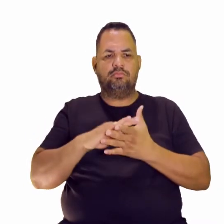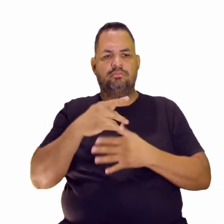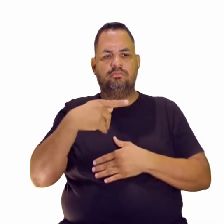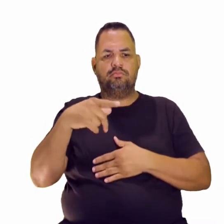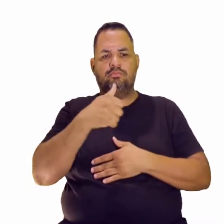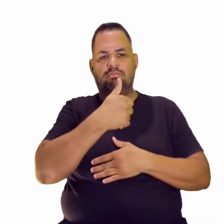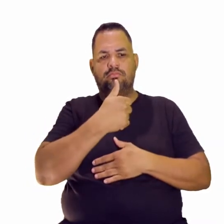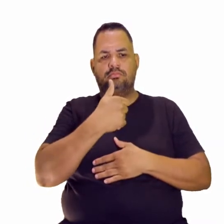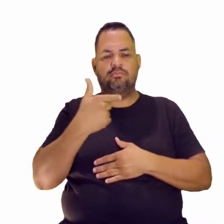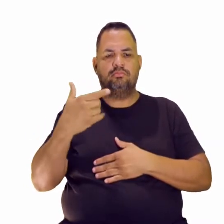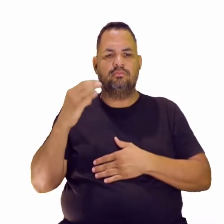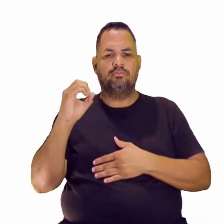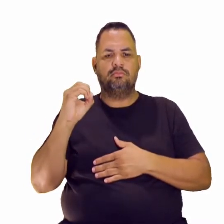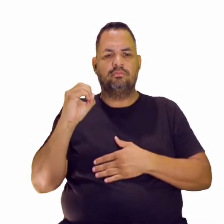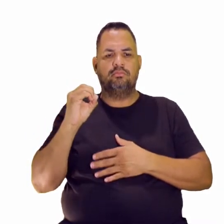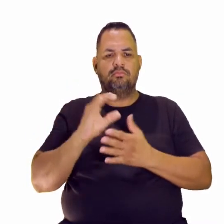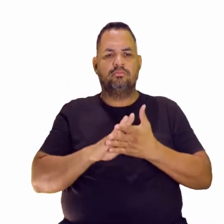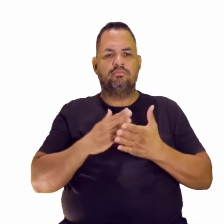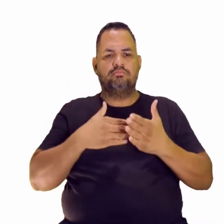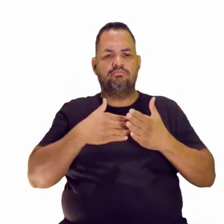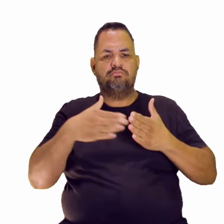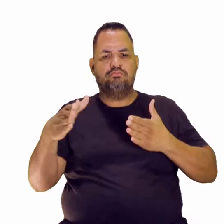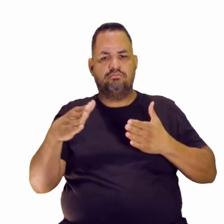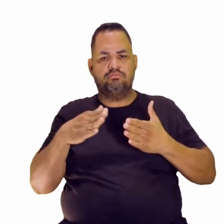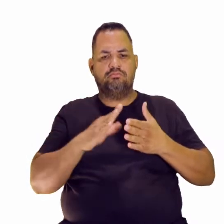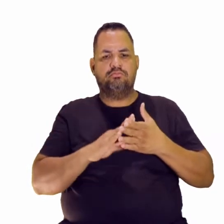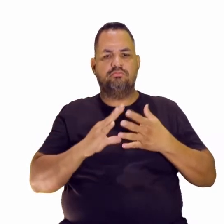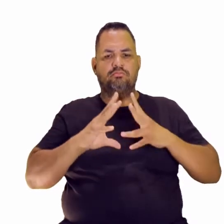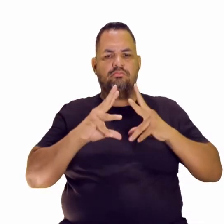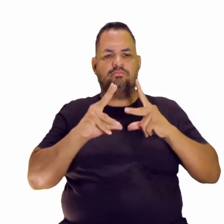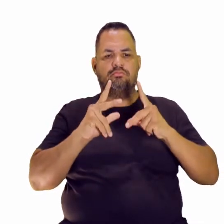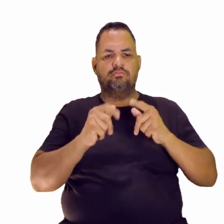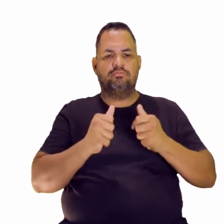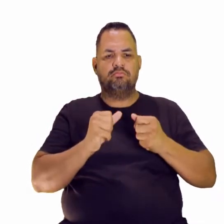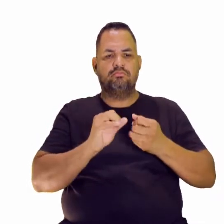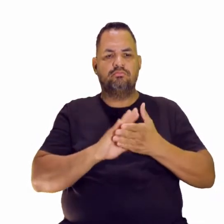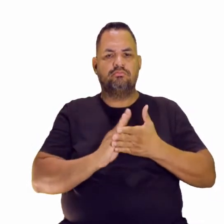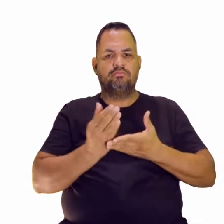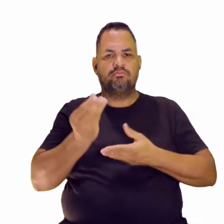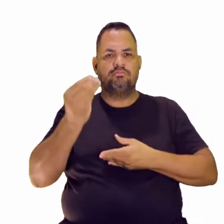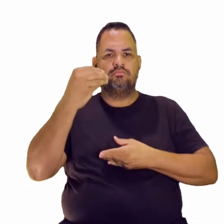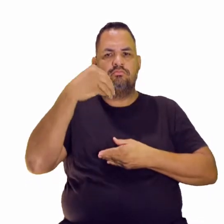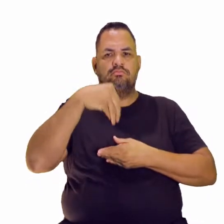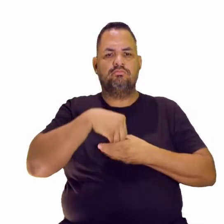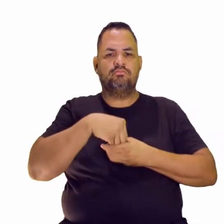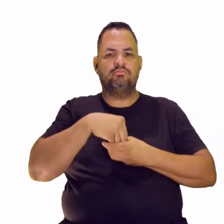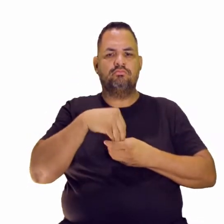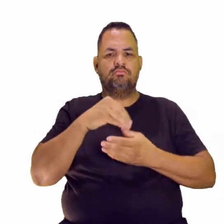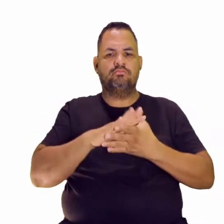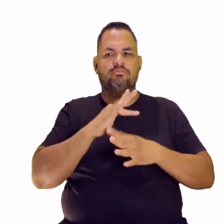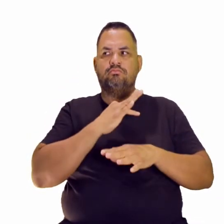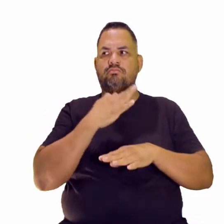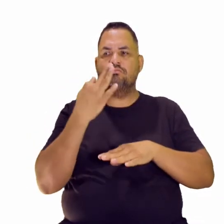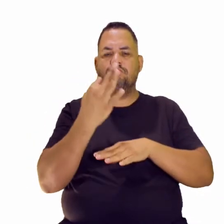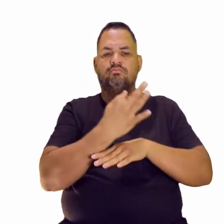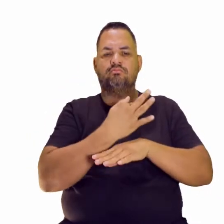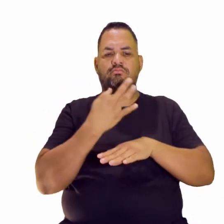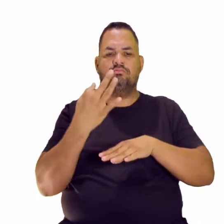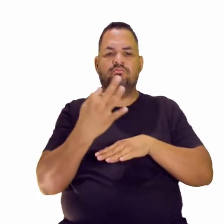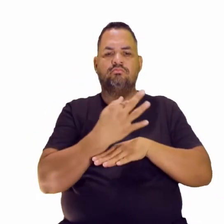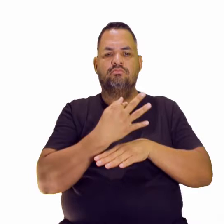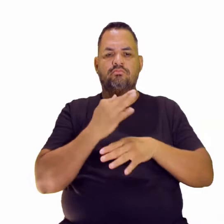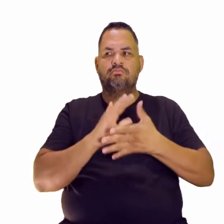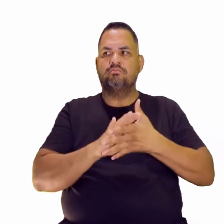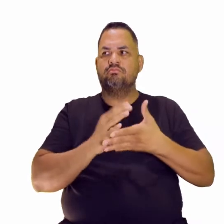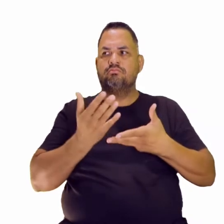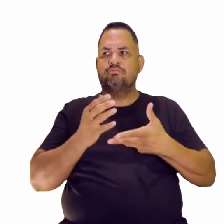o século XX, expurgando delas o que não se enquadrasse na formalidade